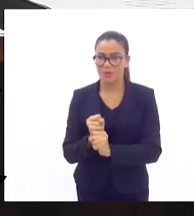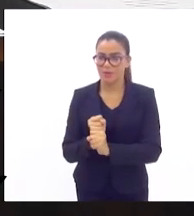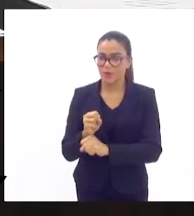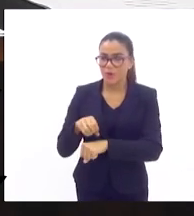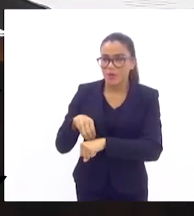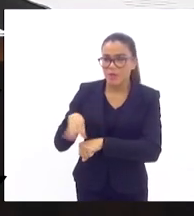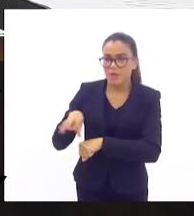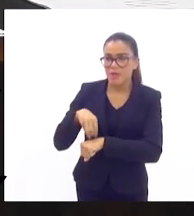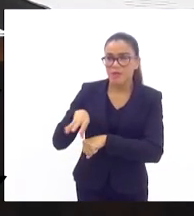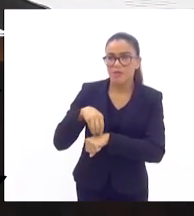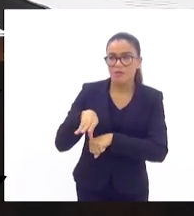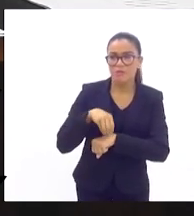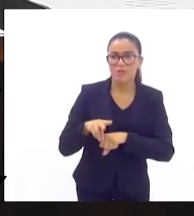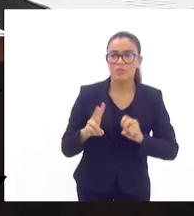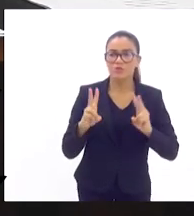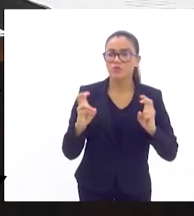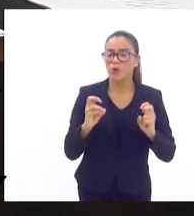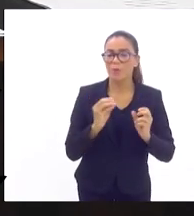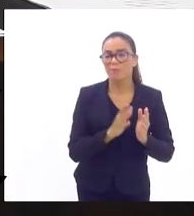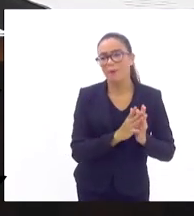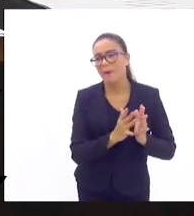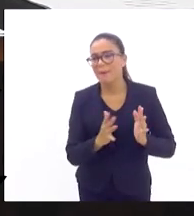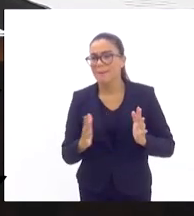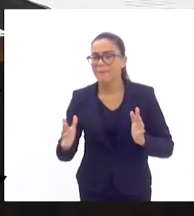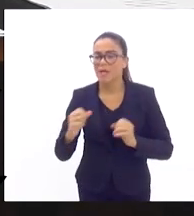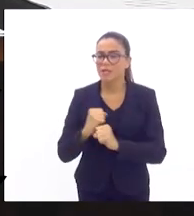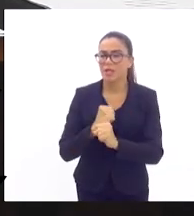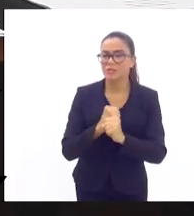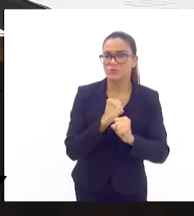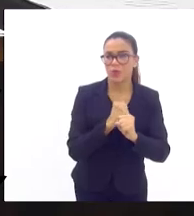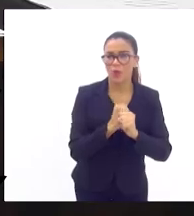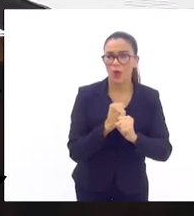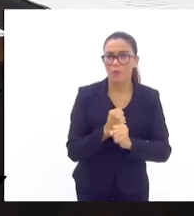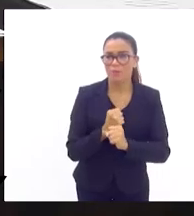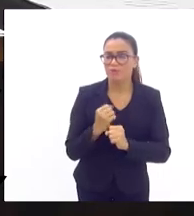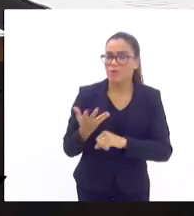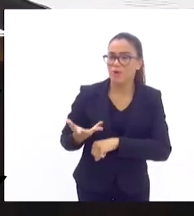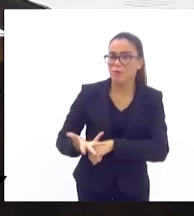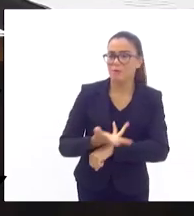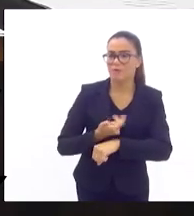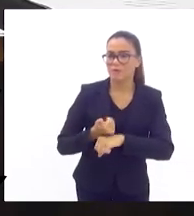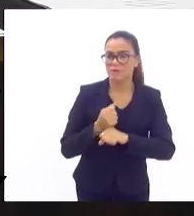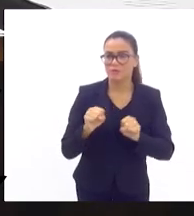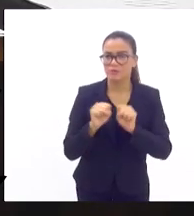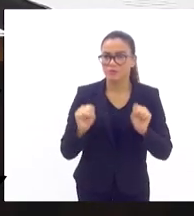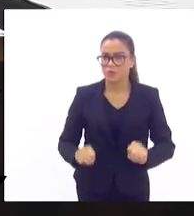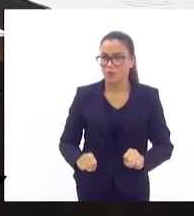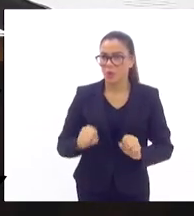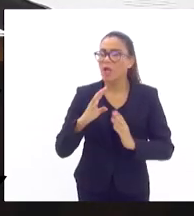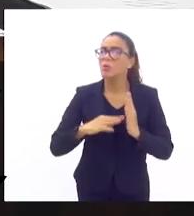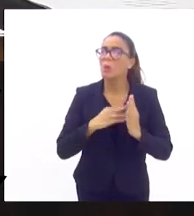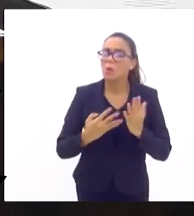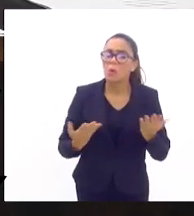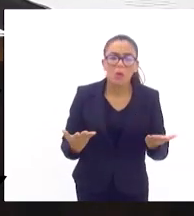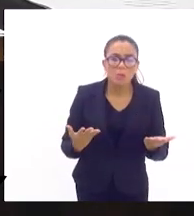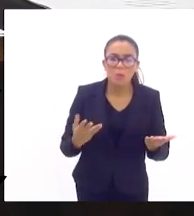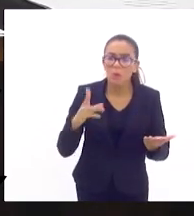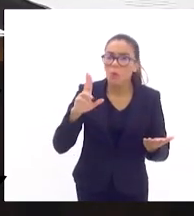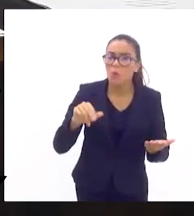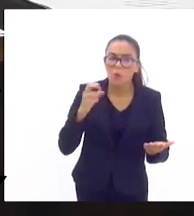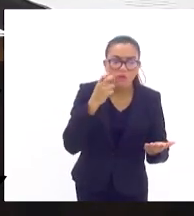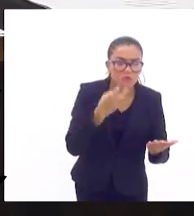ainda sobre o andamento das obras e aperfeiçoamento do sistema. Onde está esse cronograma? Nunca ninguém viu. Não